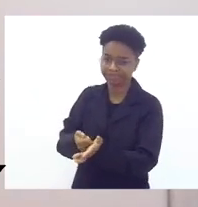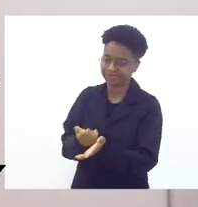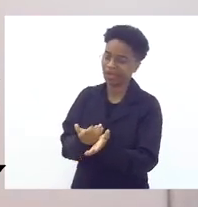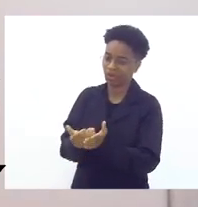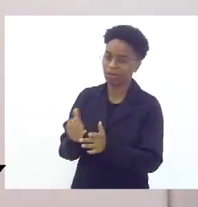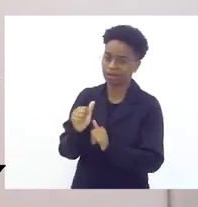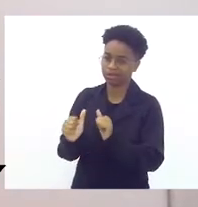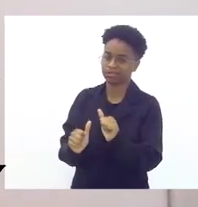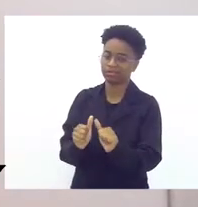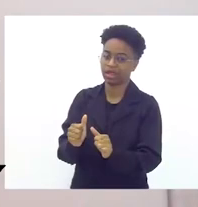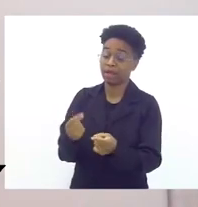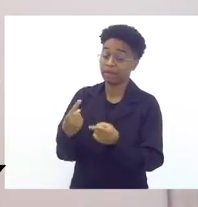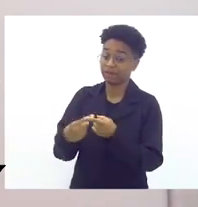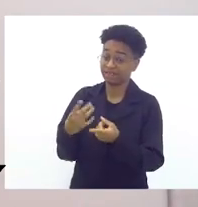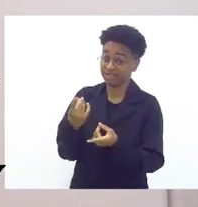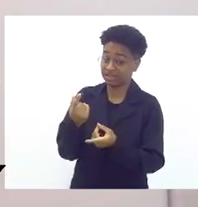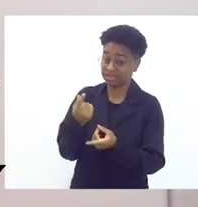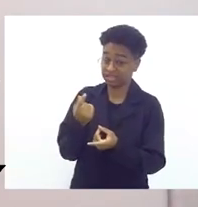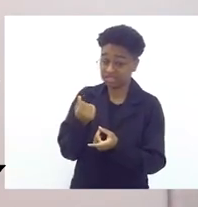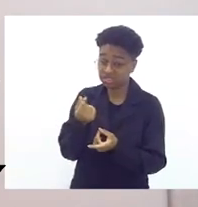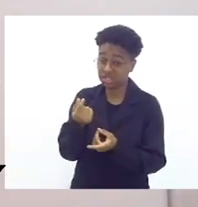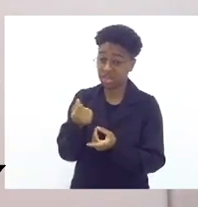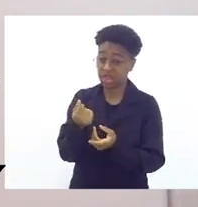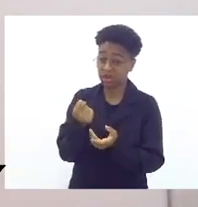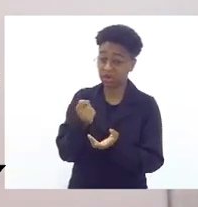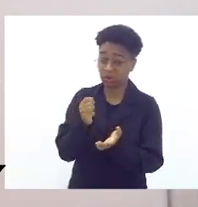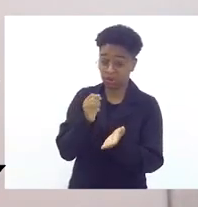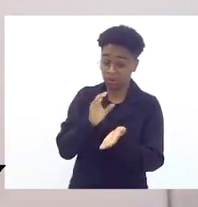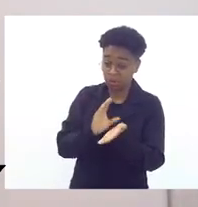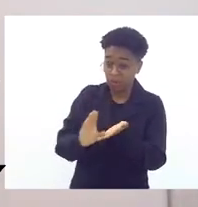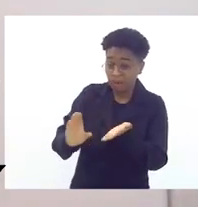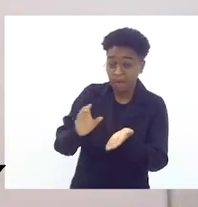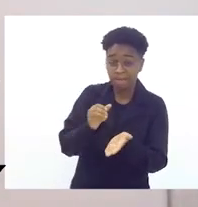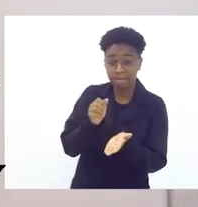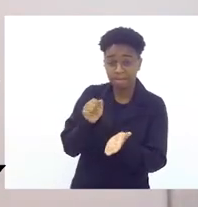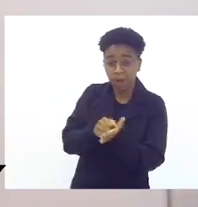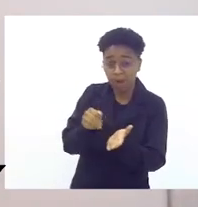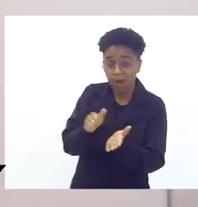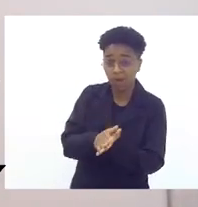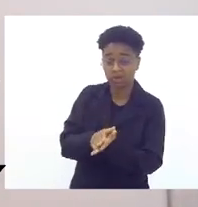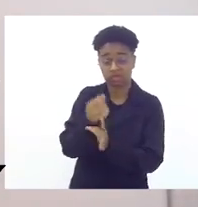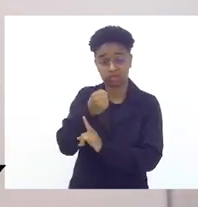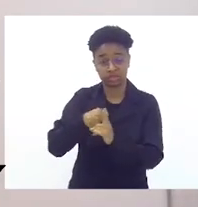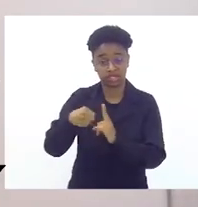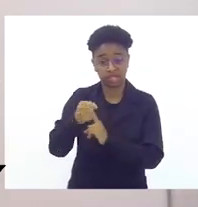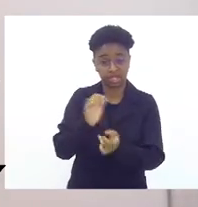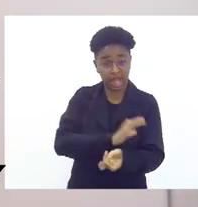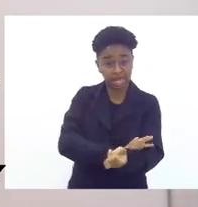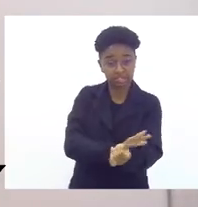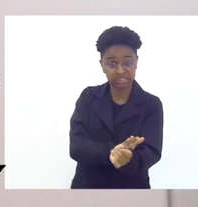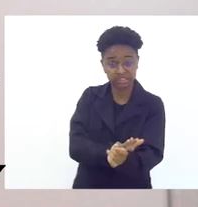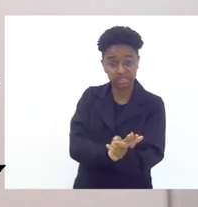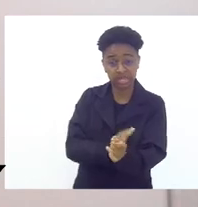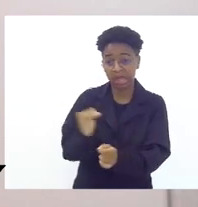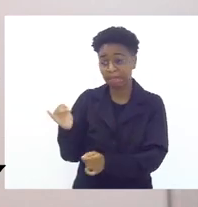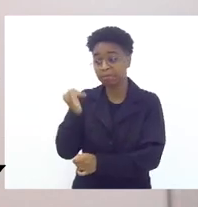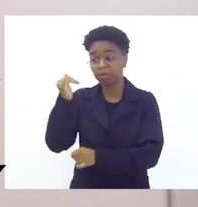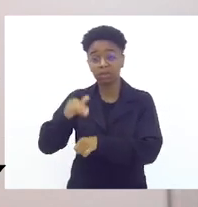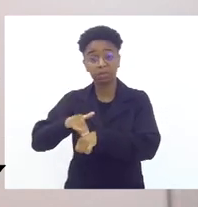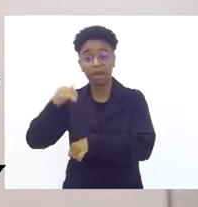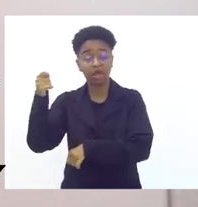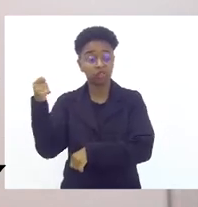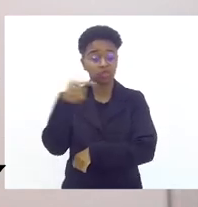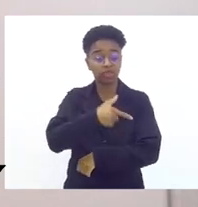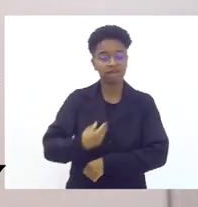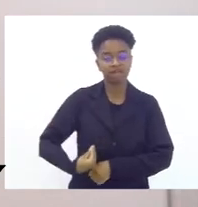o dinheiro infelizmente nessa sociedade racista vale mais do que a vida de